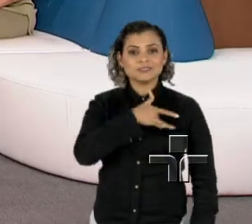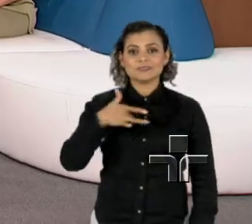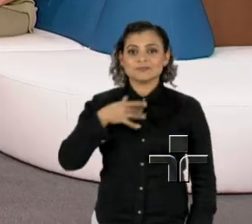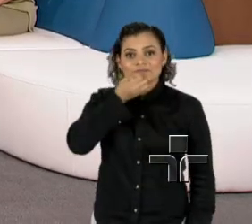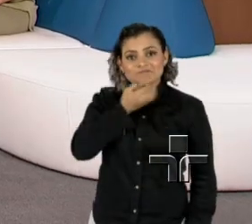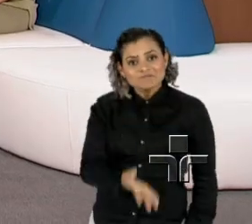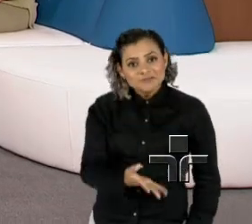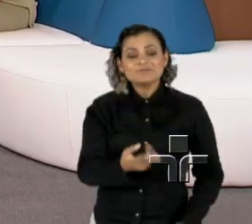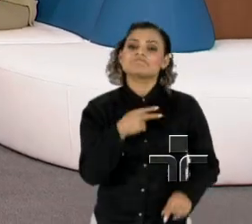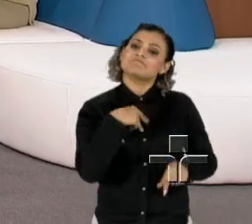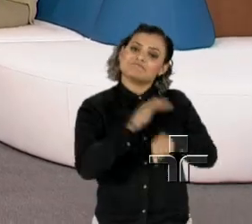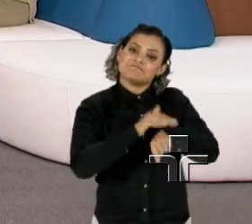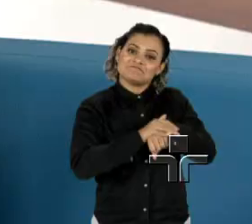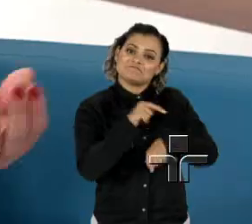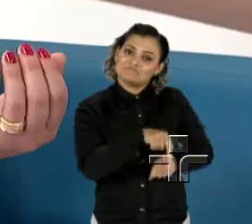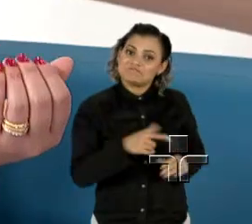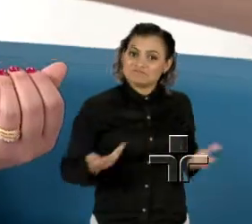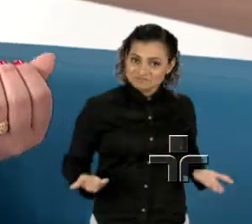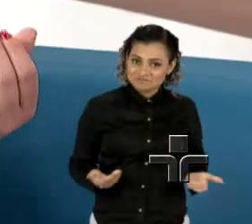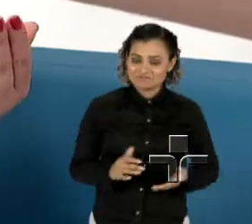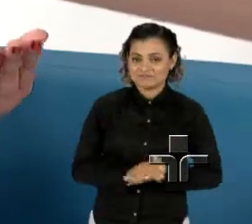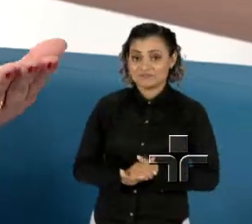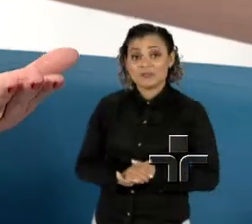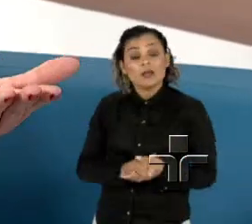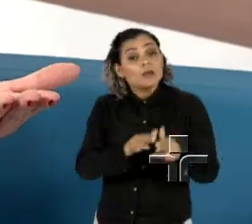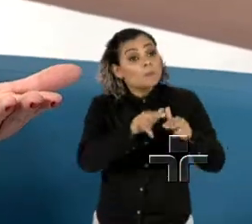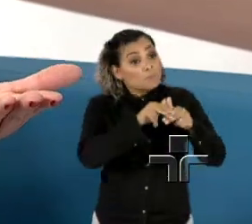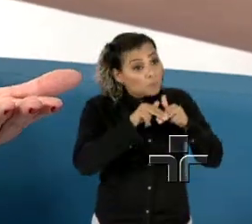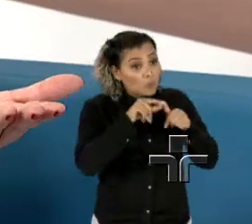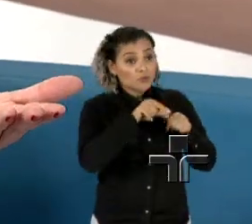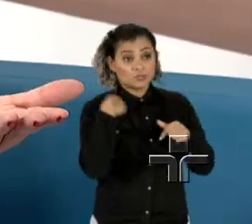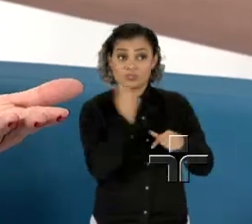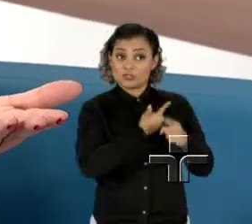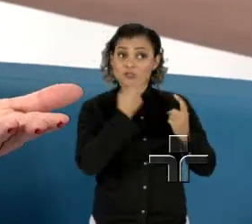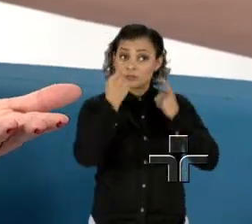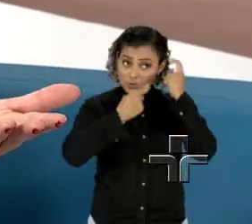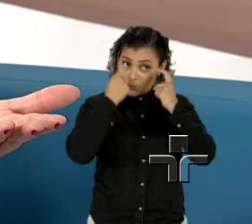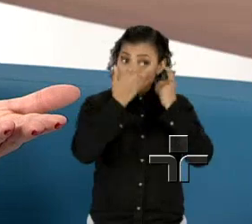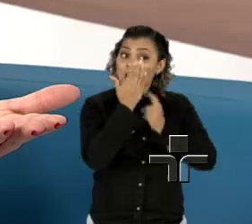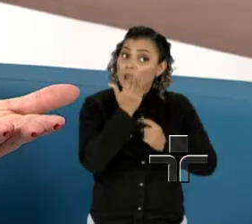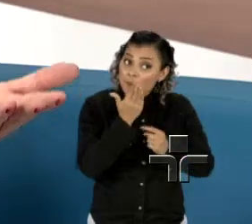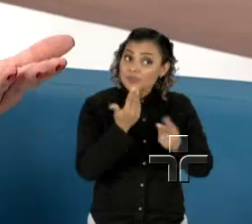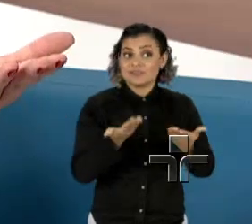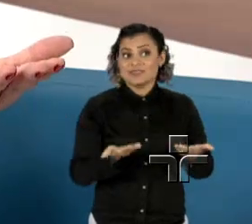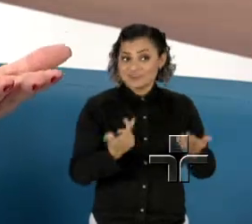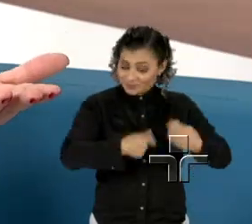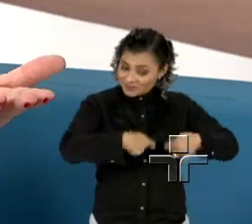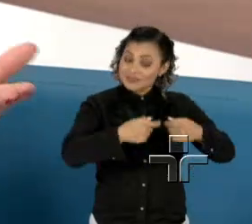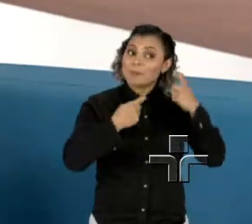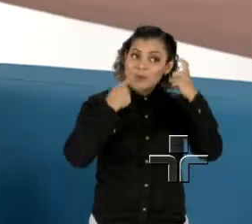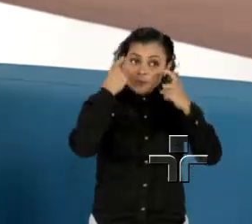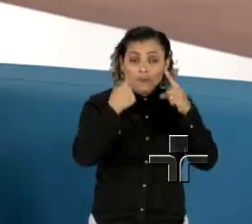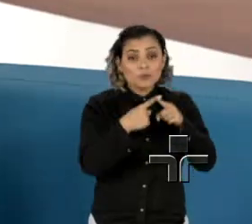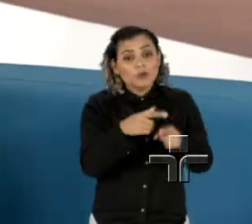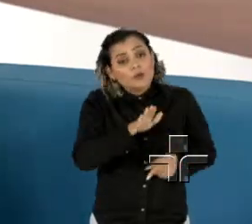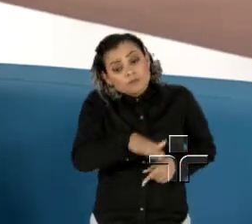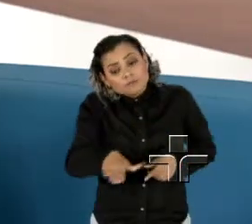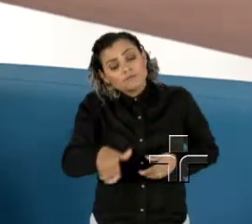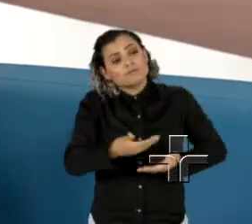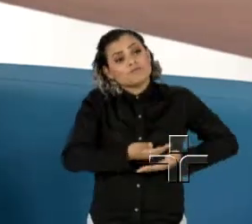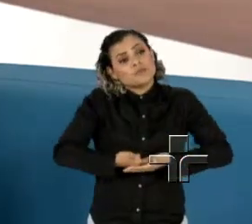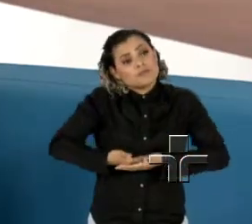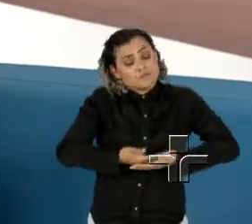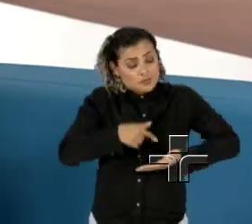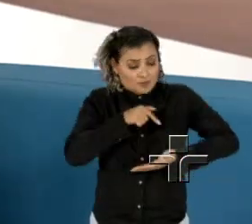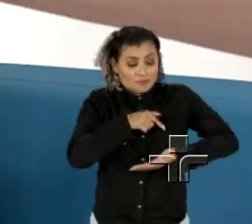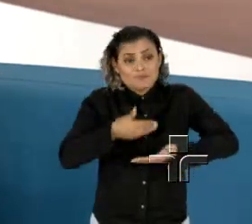as suas defesas, seus anticorpos. Eu acho que por isso que a gente tem que ter tanta preocupação com a alimentação, sim, né? Nossa, principalmente da pequenininha, que acho que